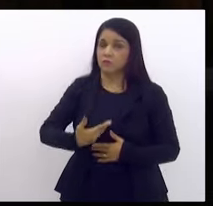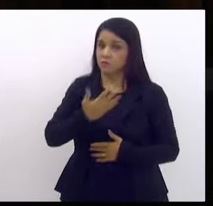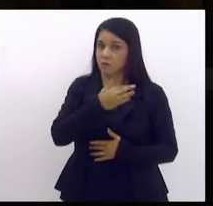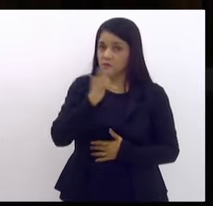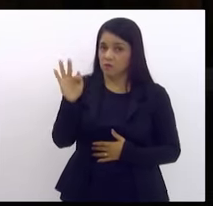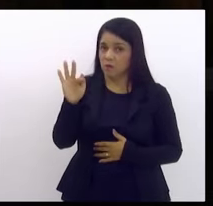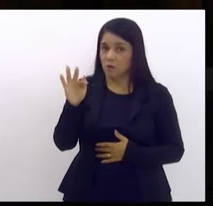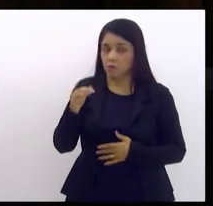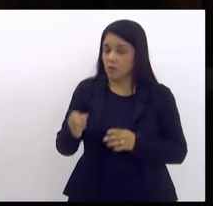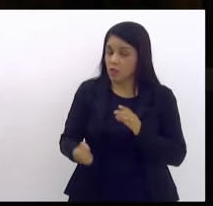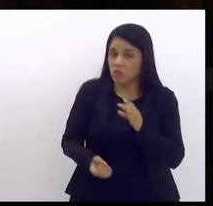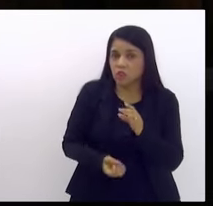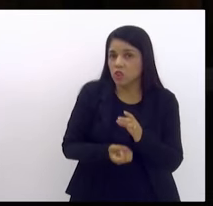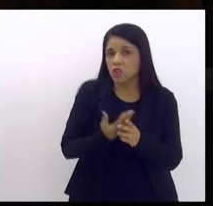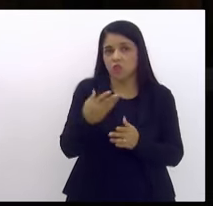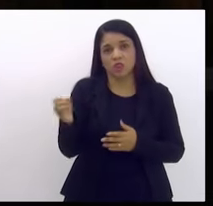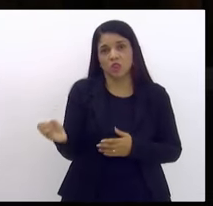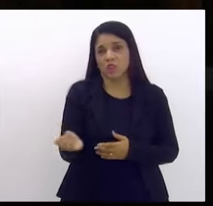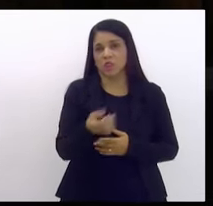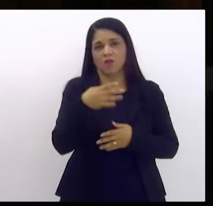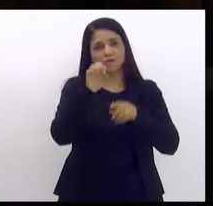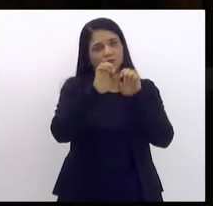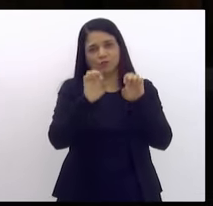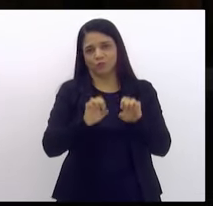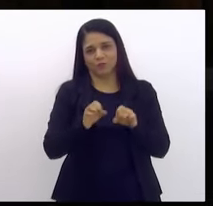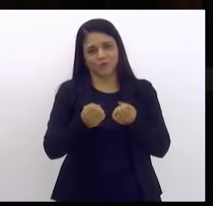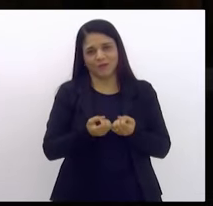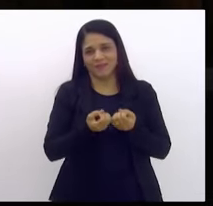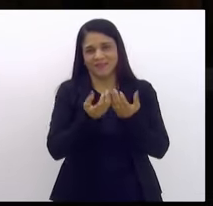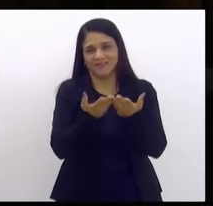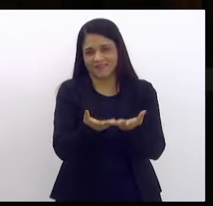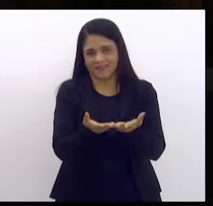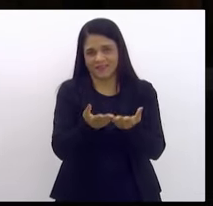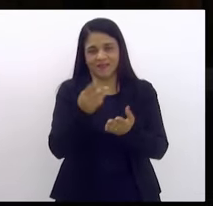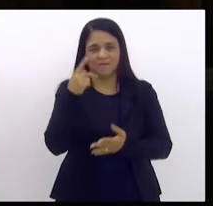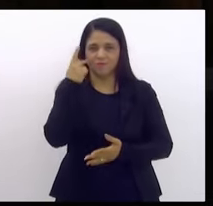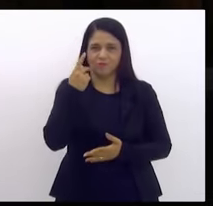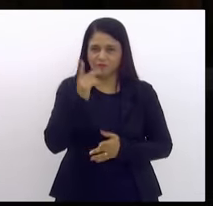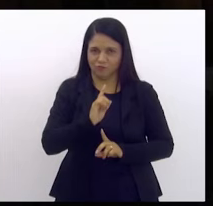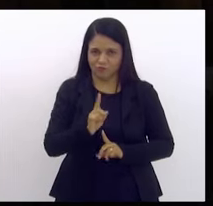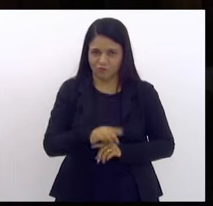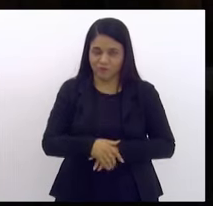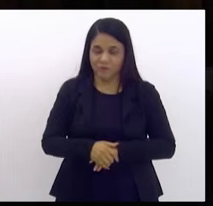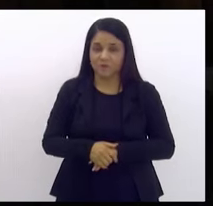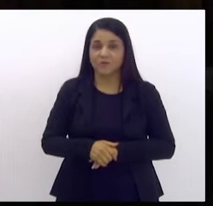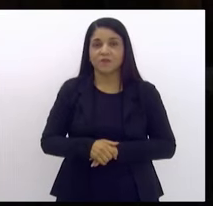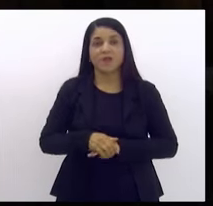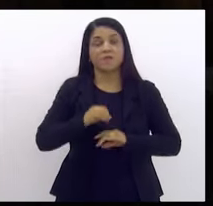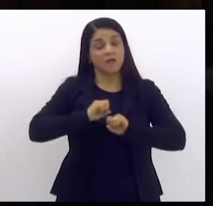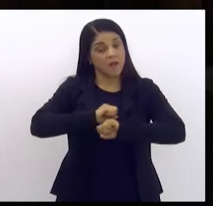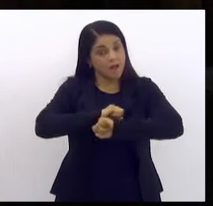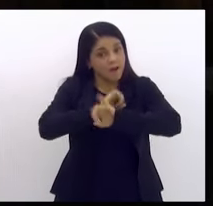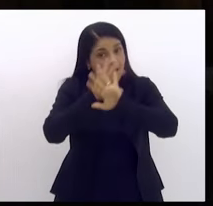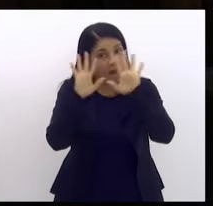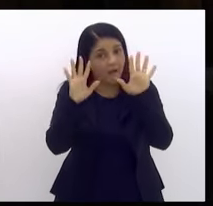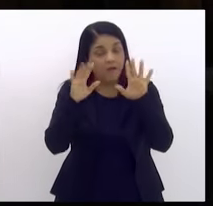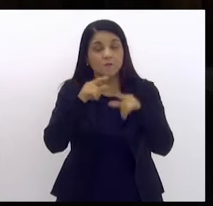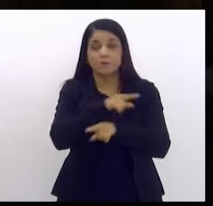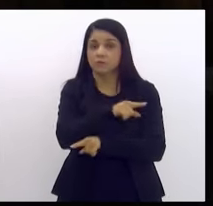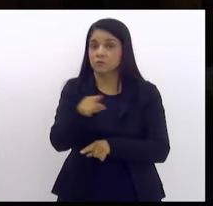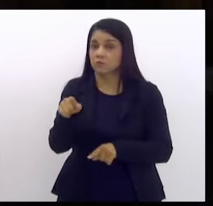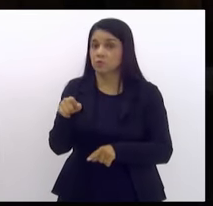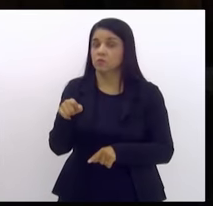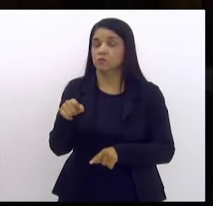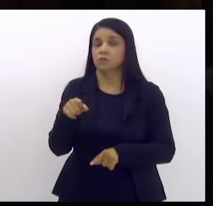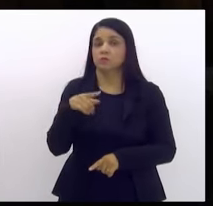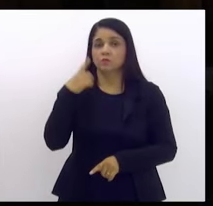novas estruturas para entregar a apaniguados políticos. Deixo claro aqui para todos os colegas e para aqueles que